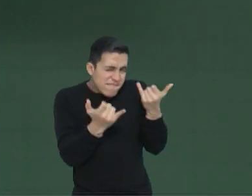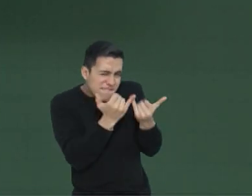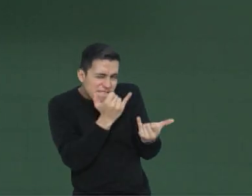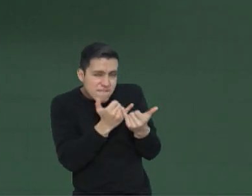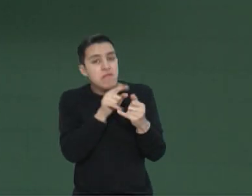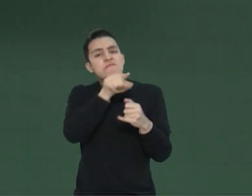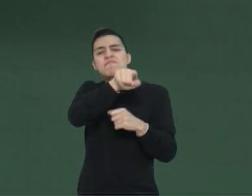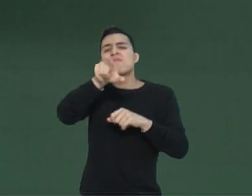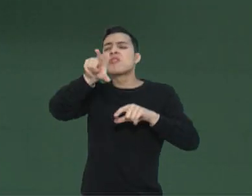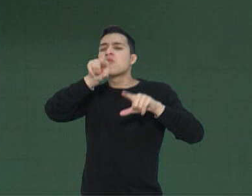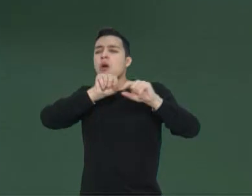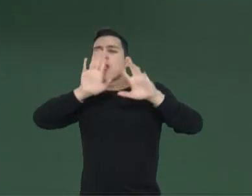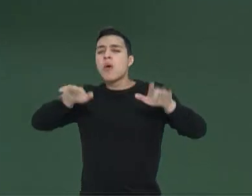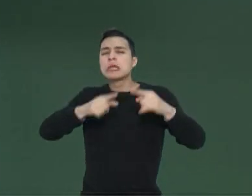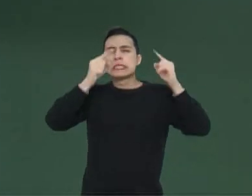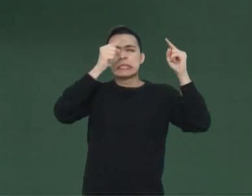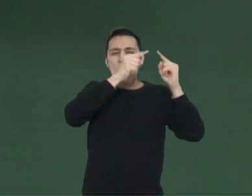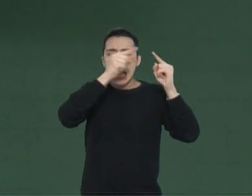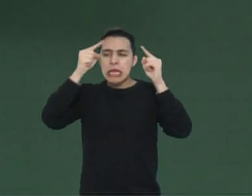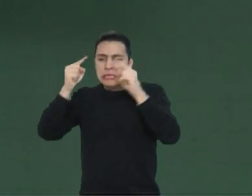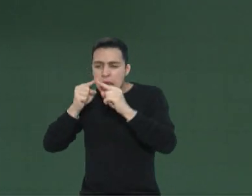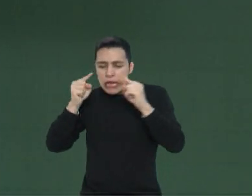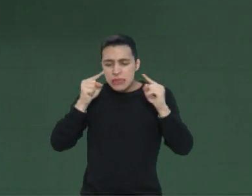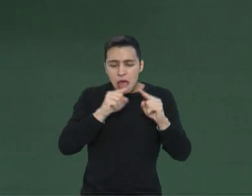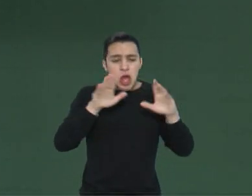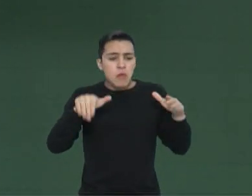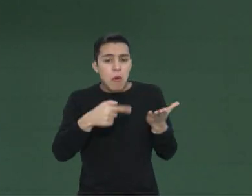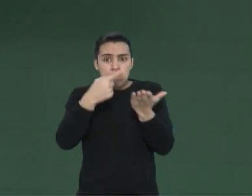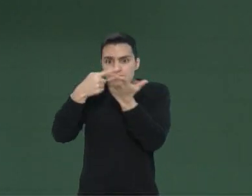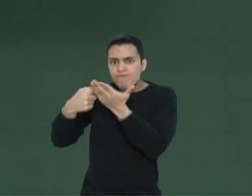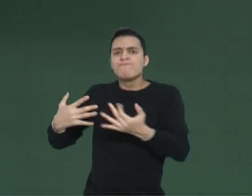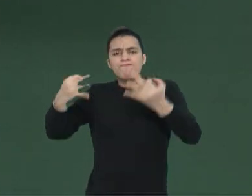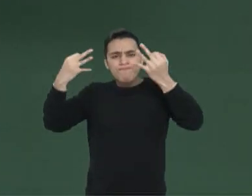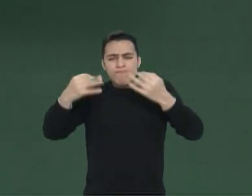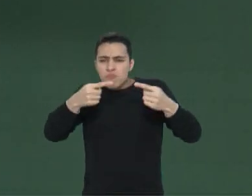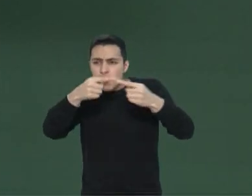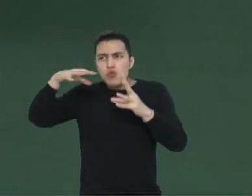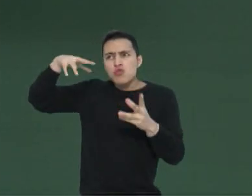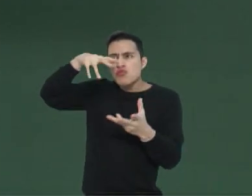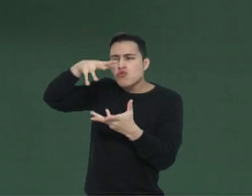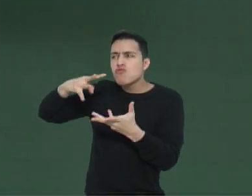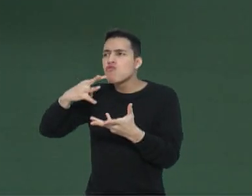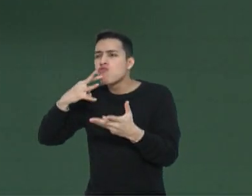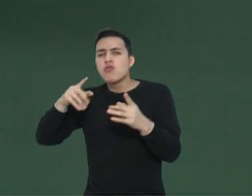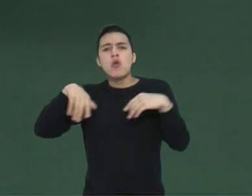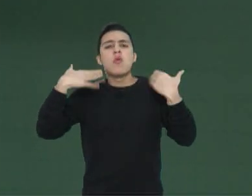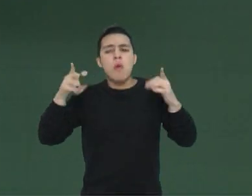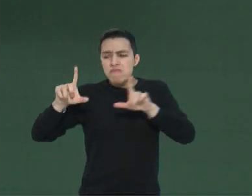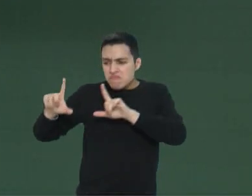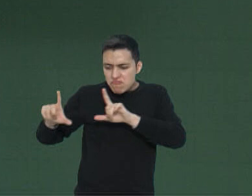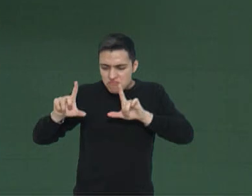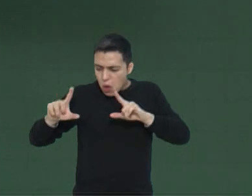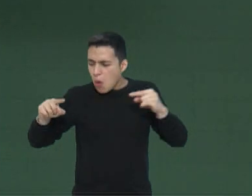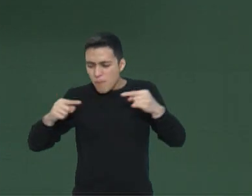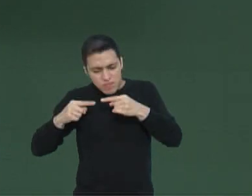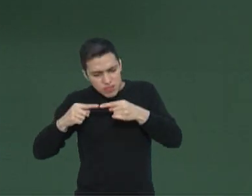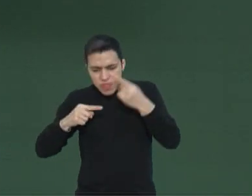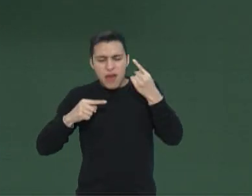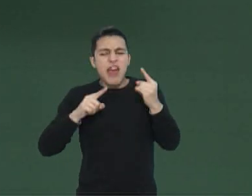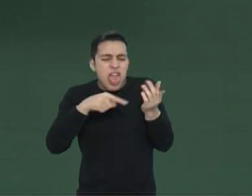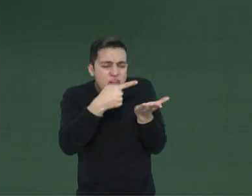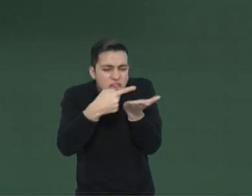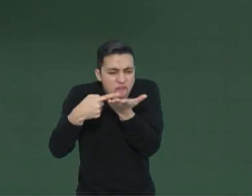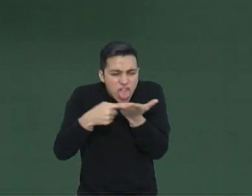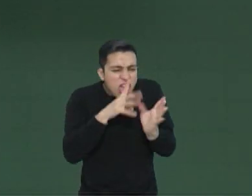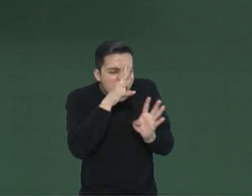vão marcar qual desses desenhos corresponde à notação convencional e qual desses desenhos corresponde à notação não